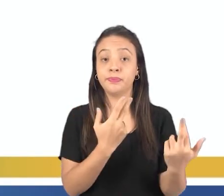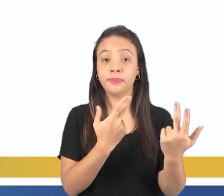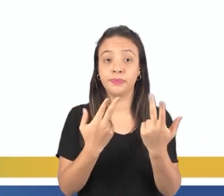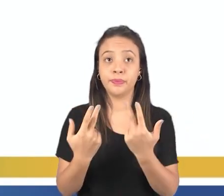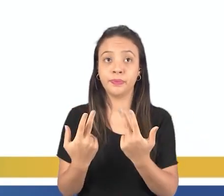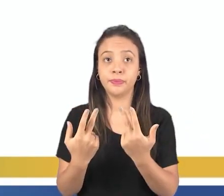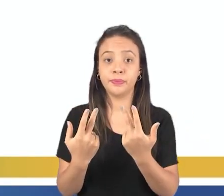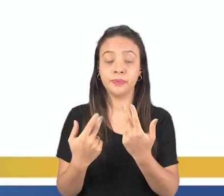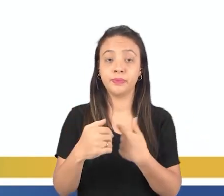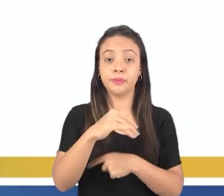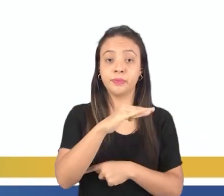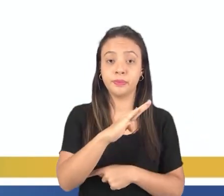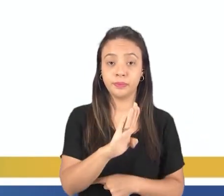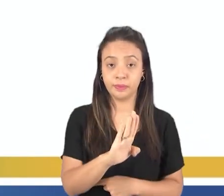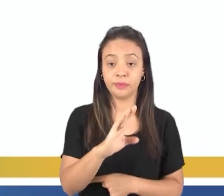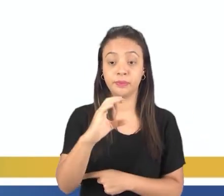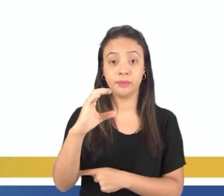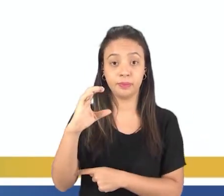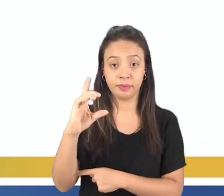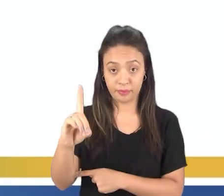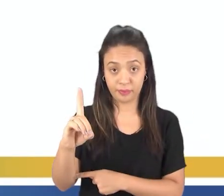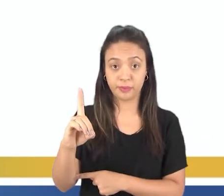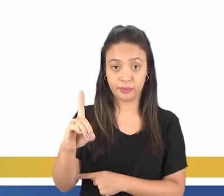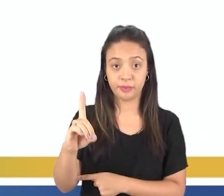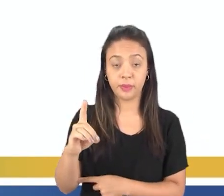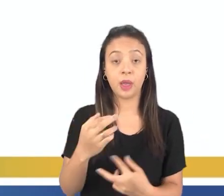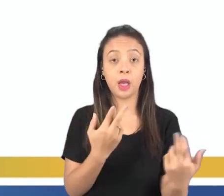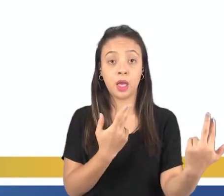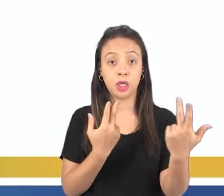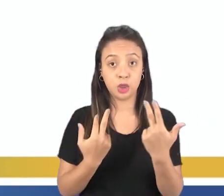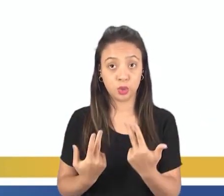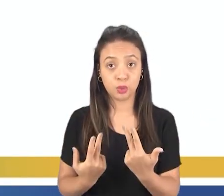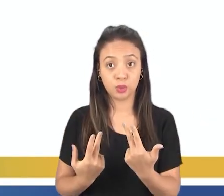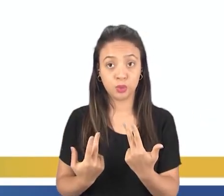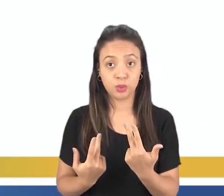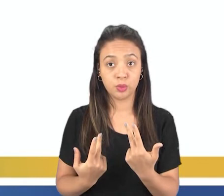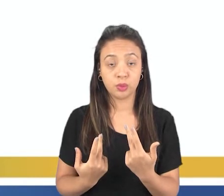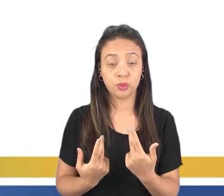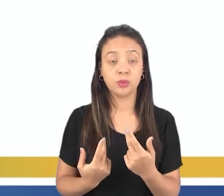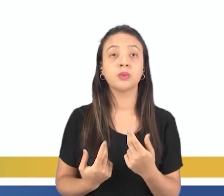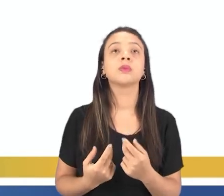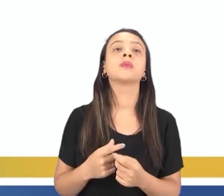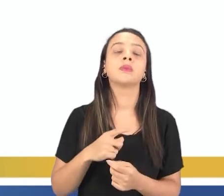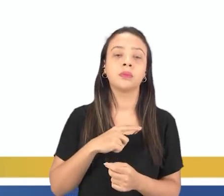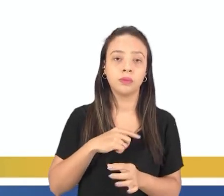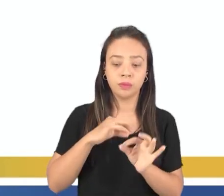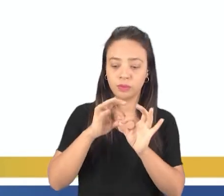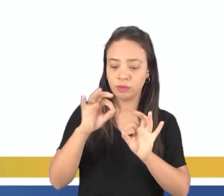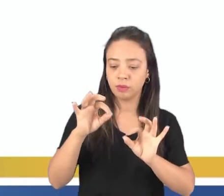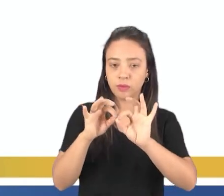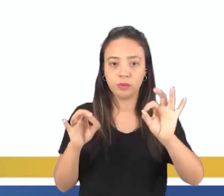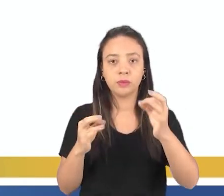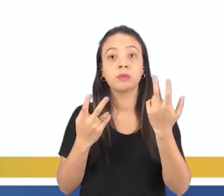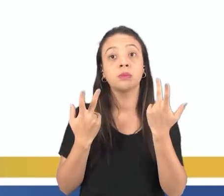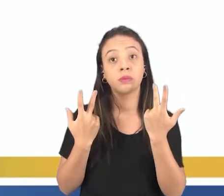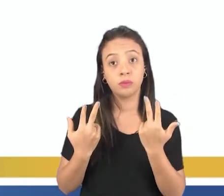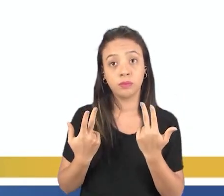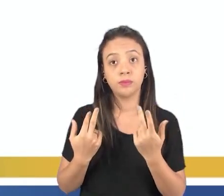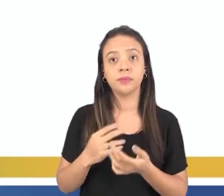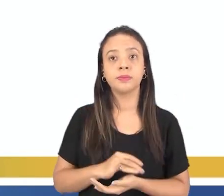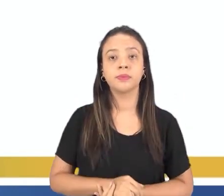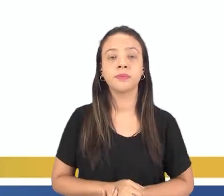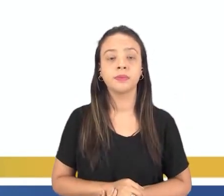ao segmento BD, certo? As duas diagonais têm a mesma medida de comprimento,